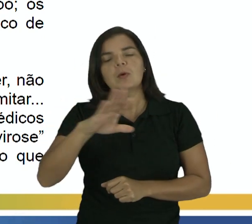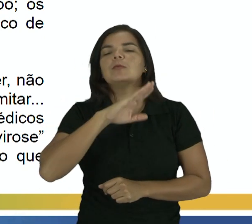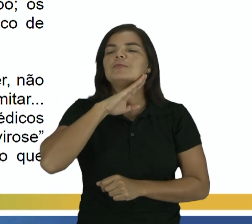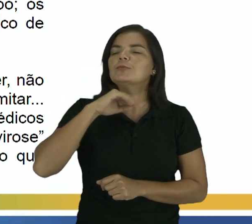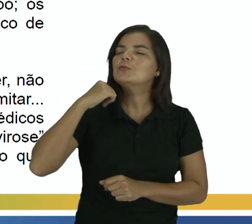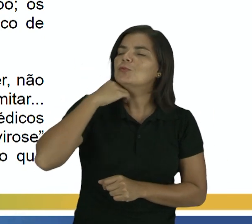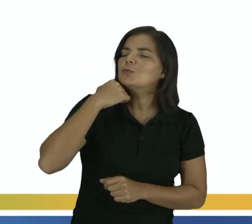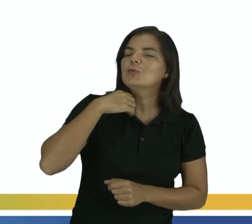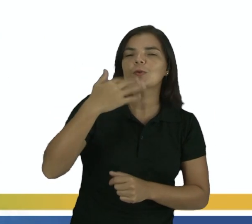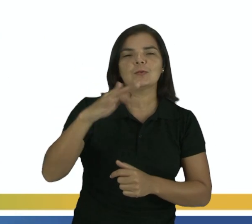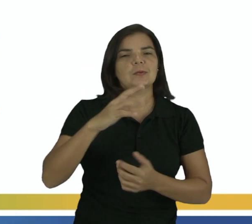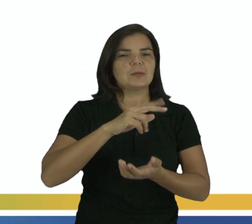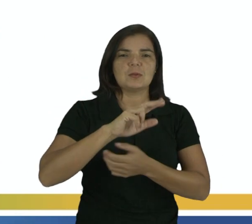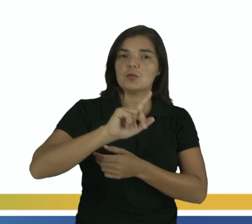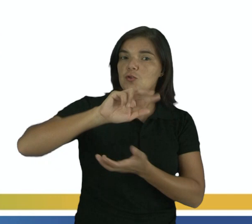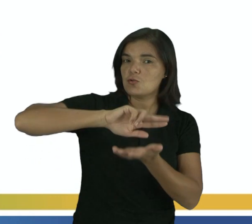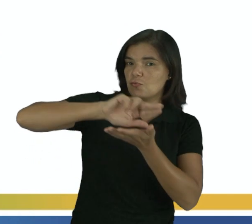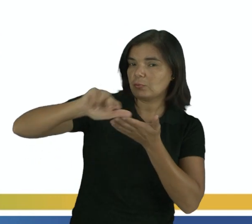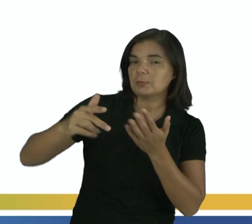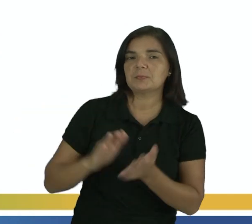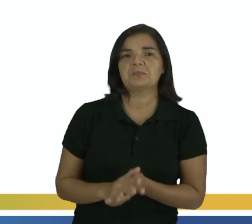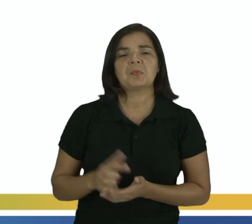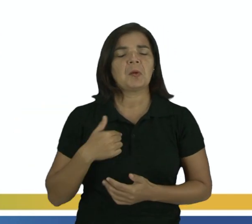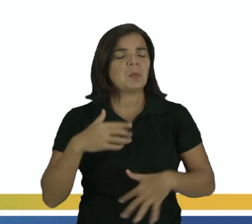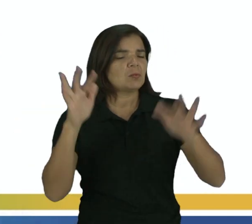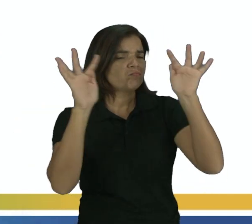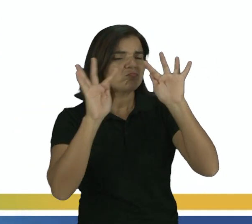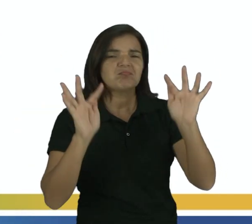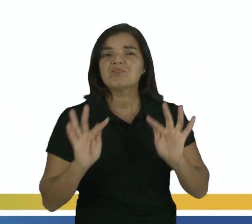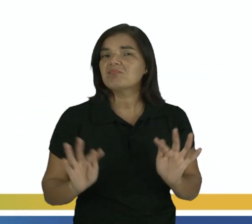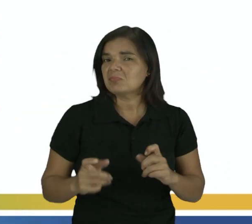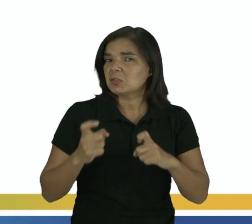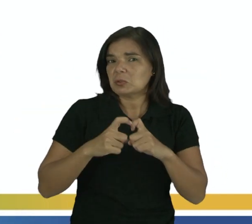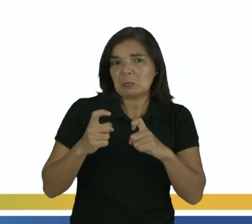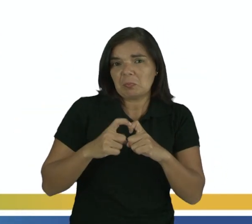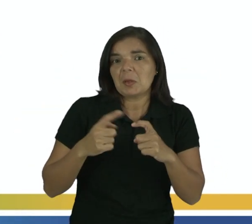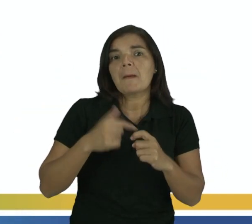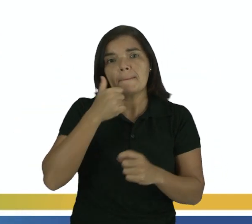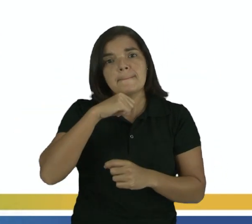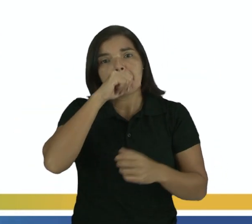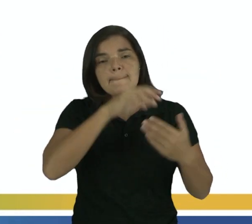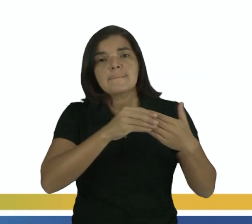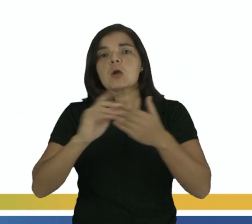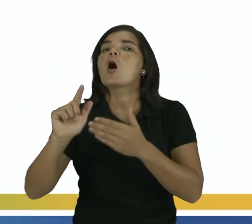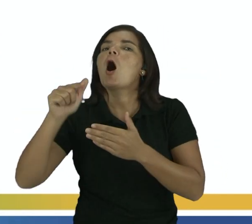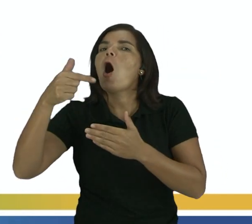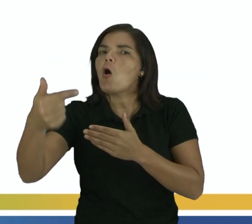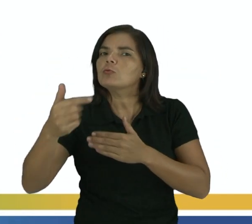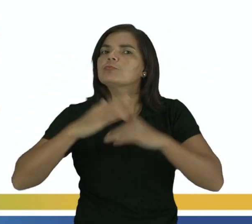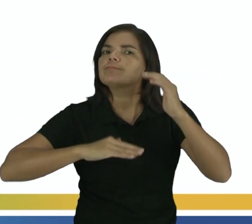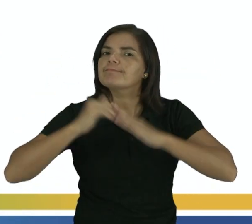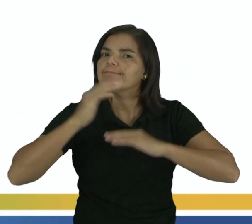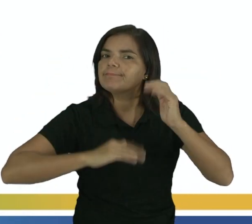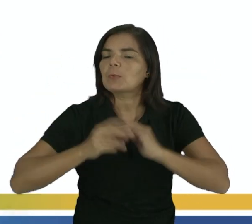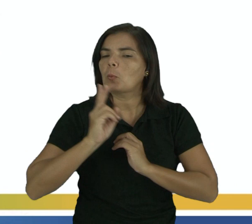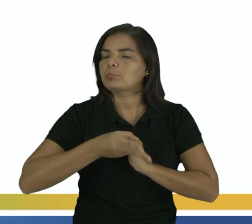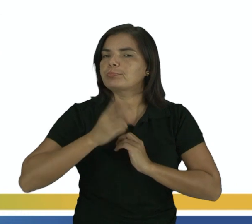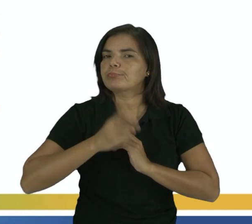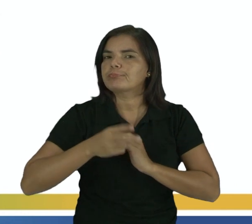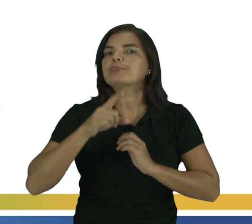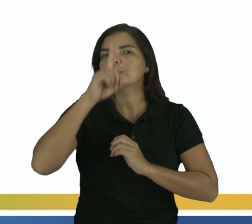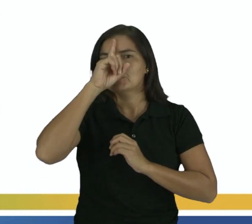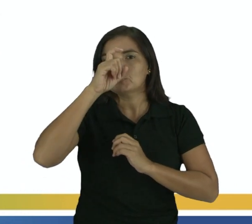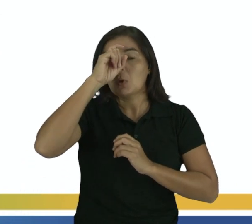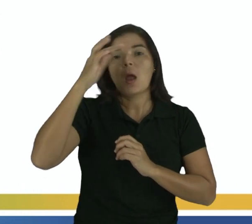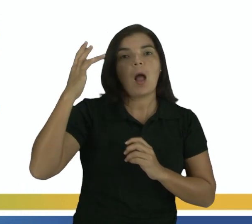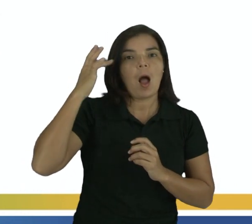febre, dores e etc. Não muito feliz com o atendimento dos médicos, minha mãe me levou a outro especialista, no mesmo hospital,